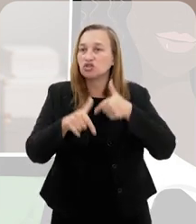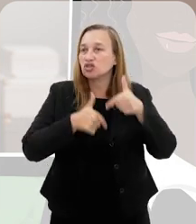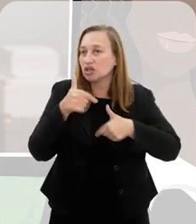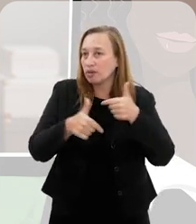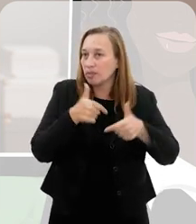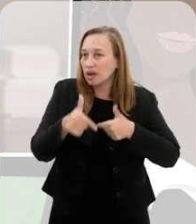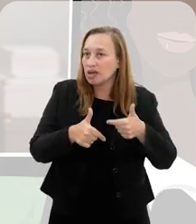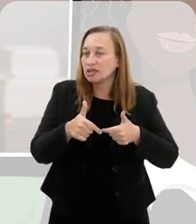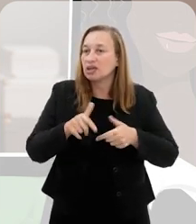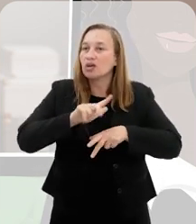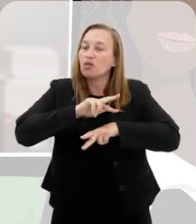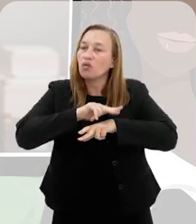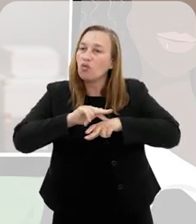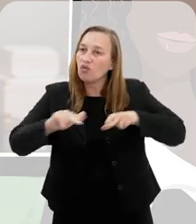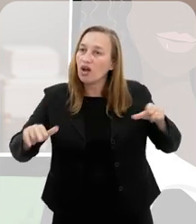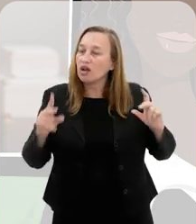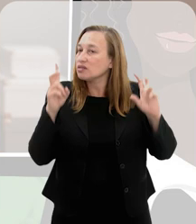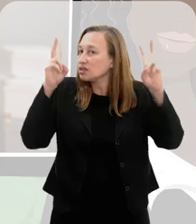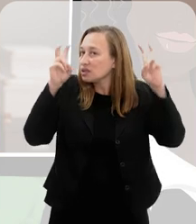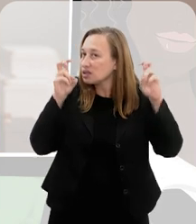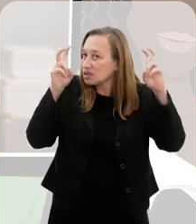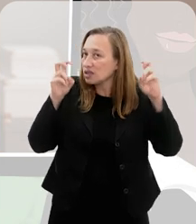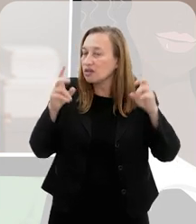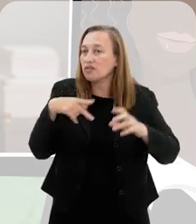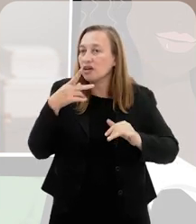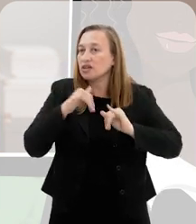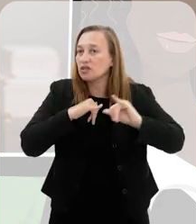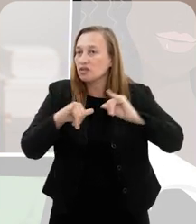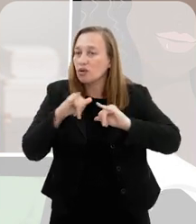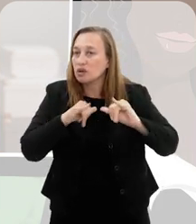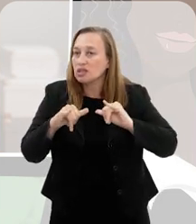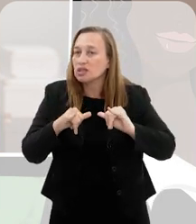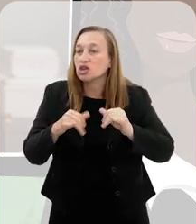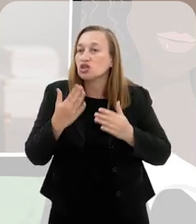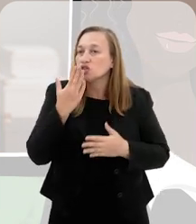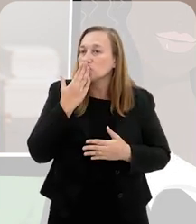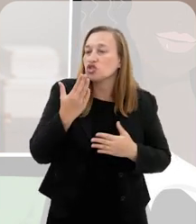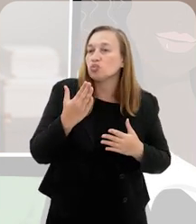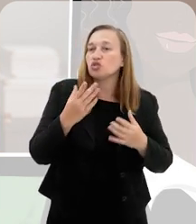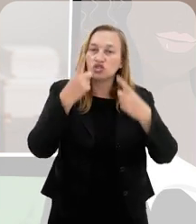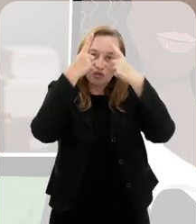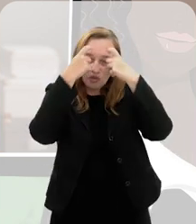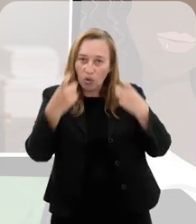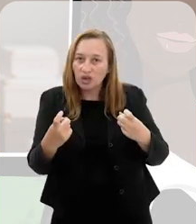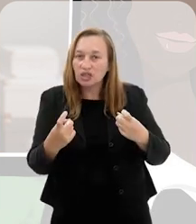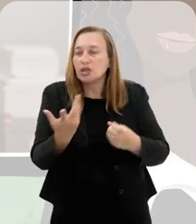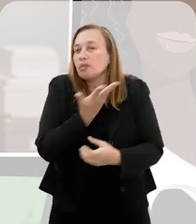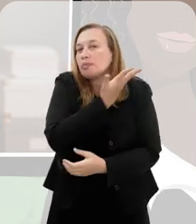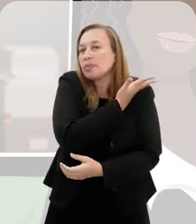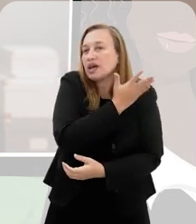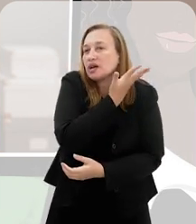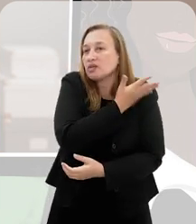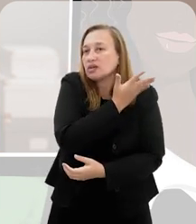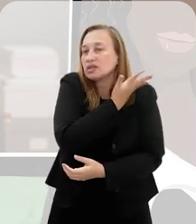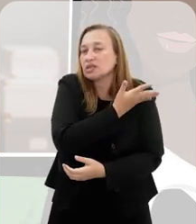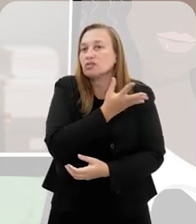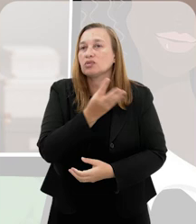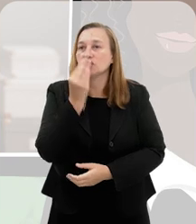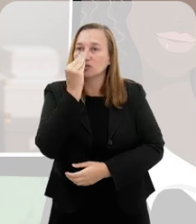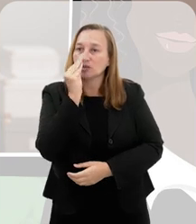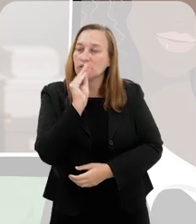tem um vasto trabalho com várias bandeiras, falando de recortes, de tipos de violência, de tipos